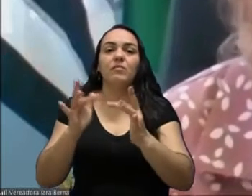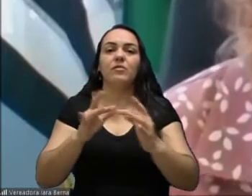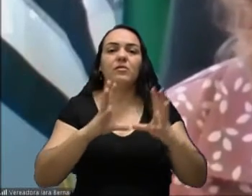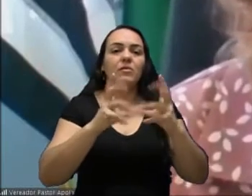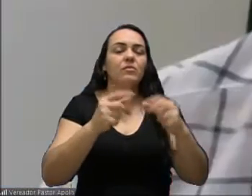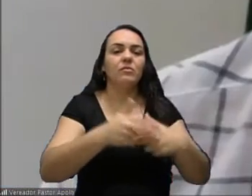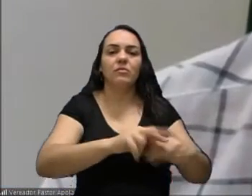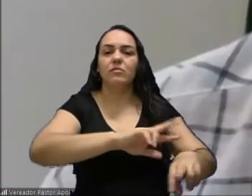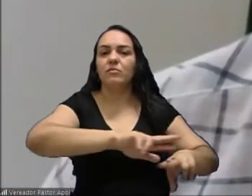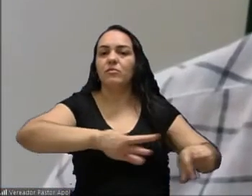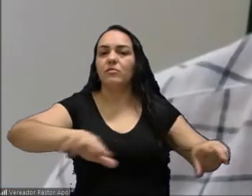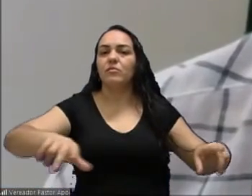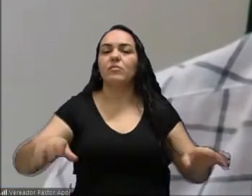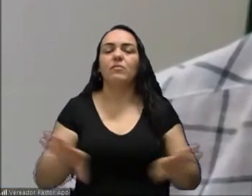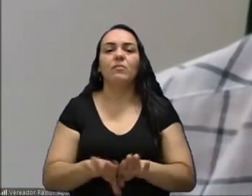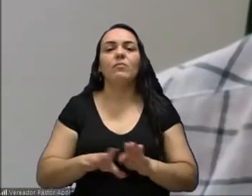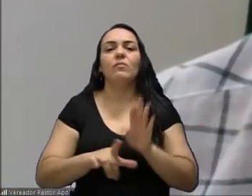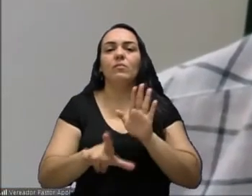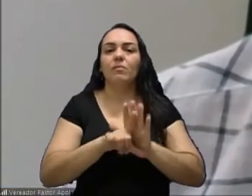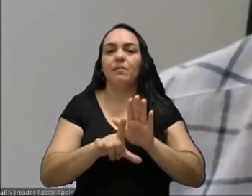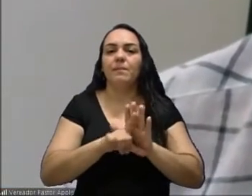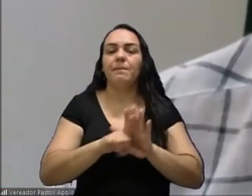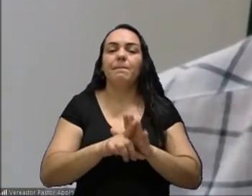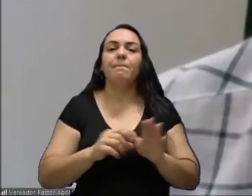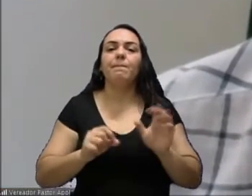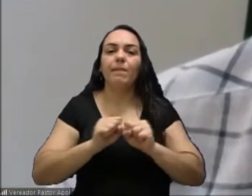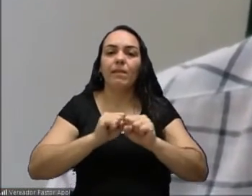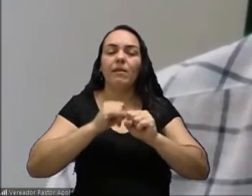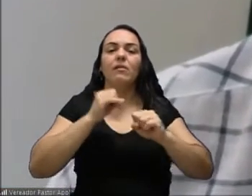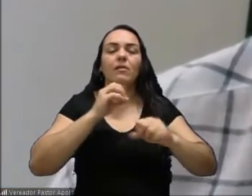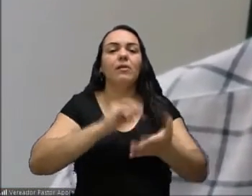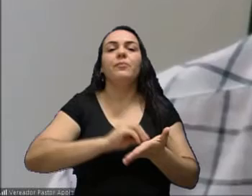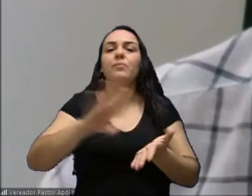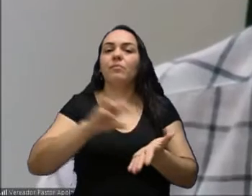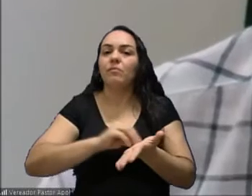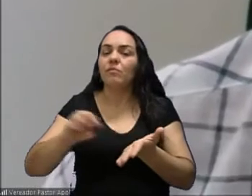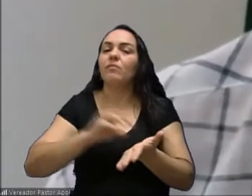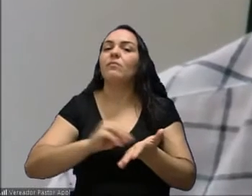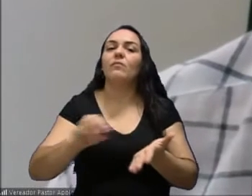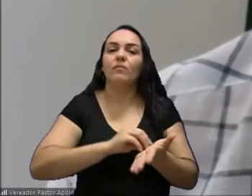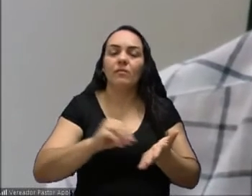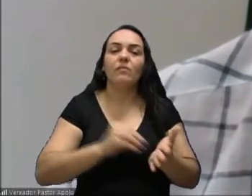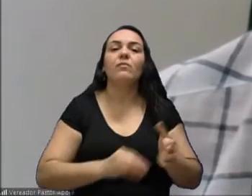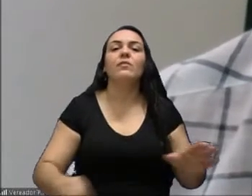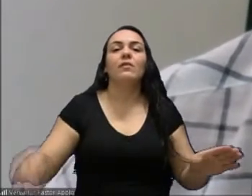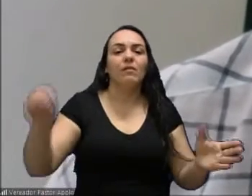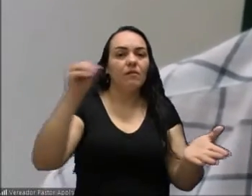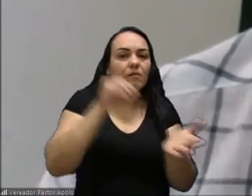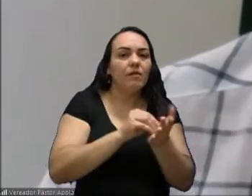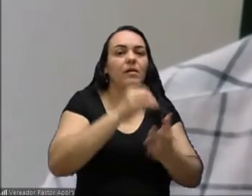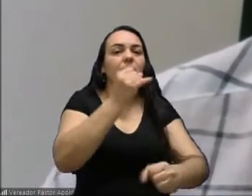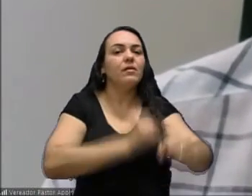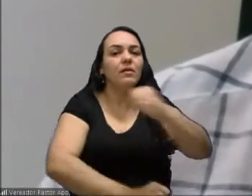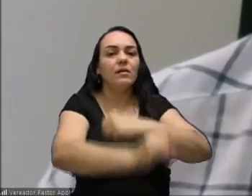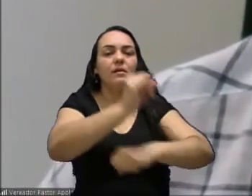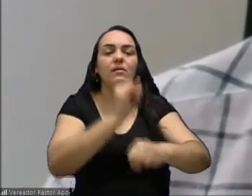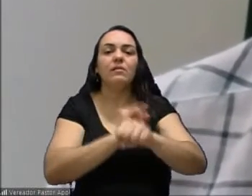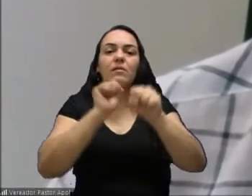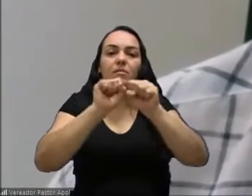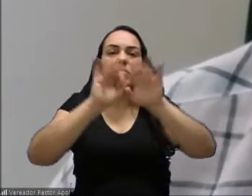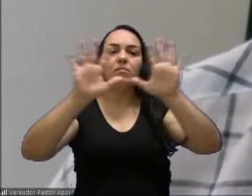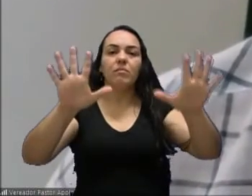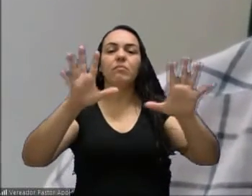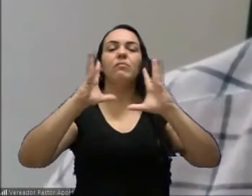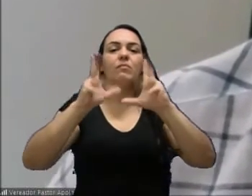áreas então a lei ela vai ser publicada ela vai ser sancionada vai entrar no portal da transparência e não só os